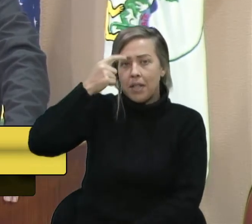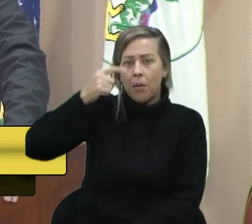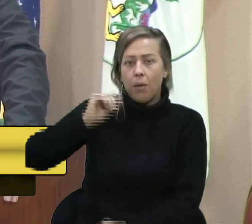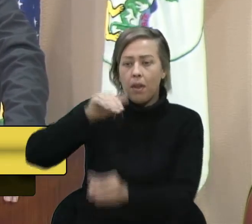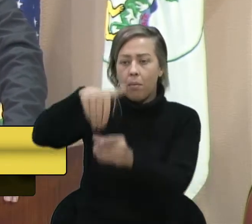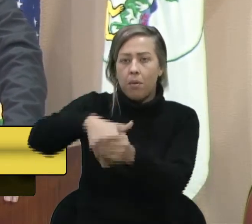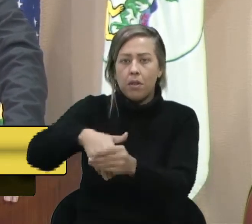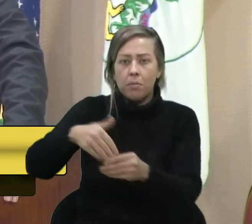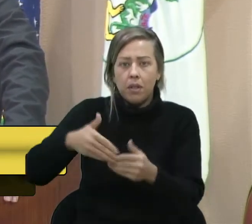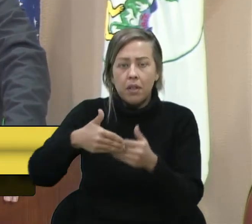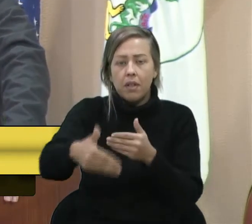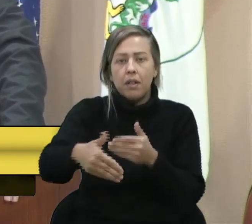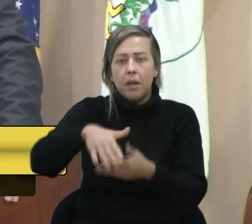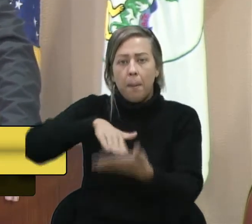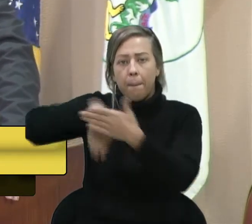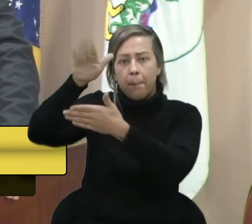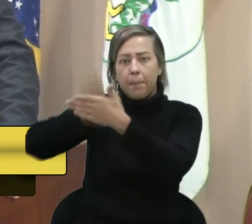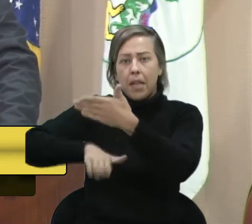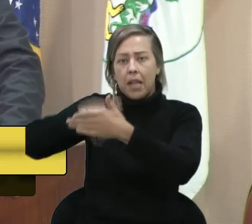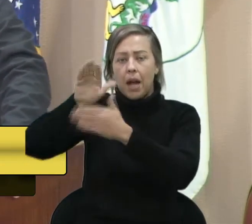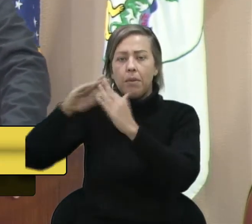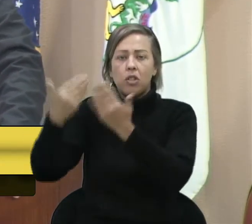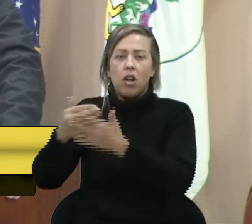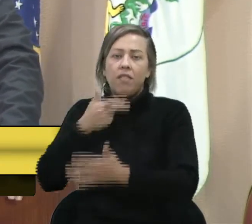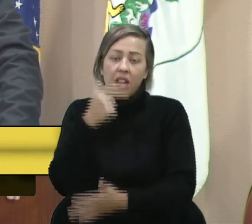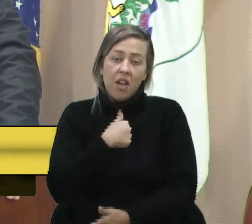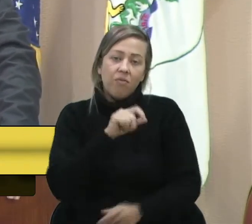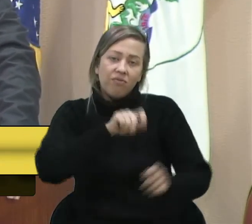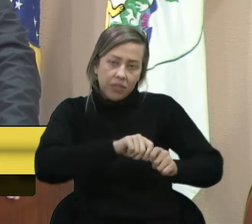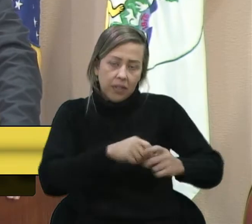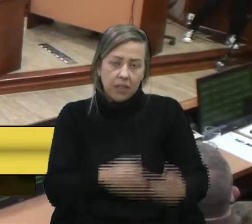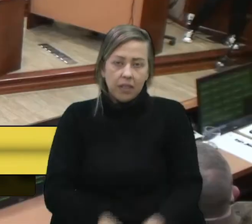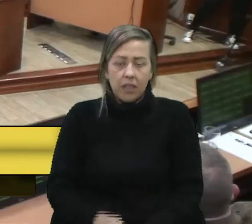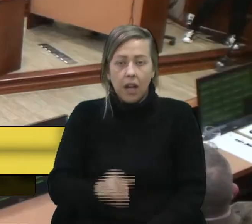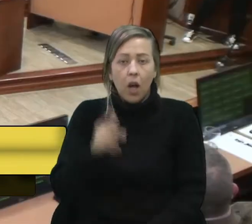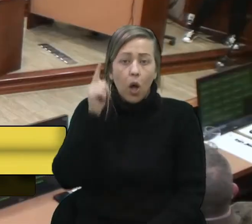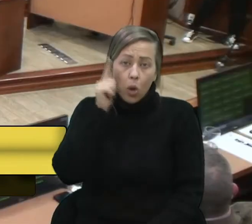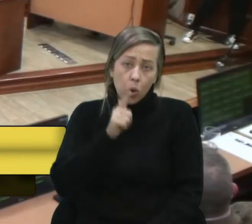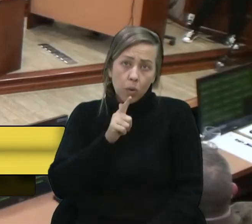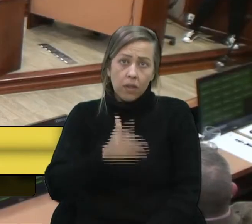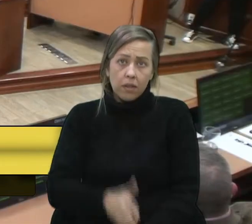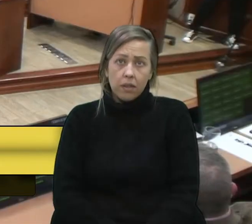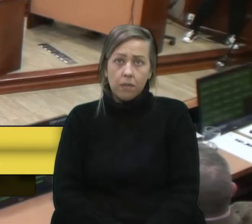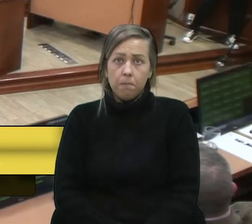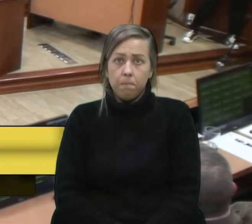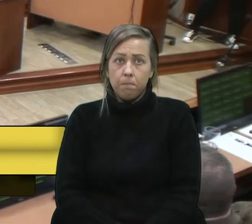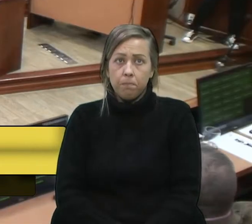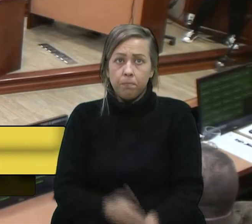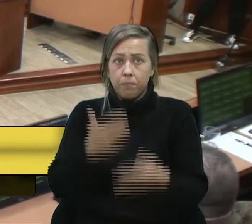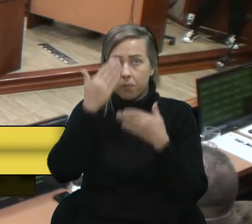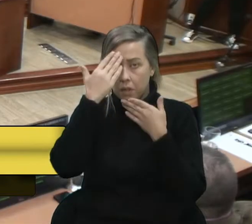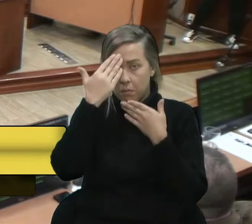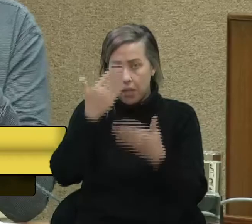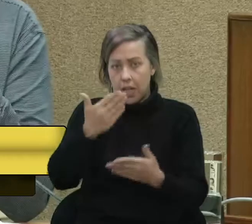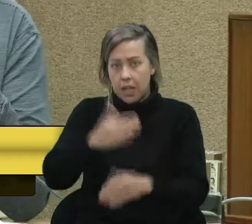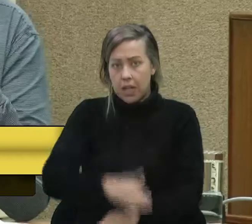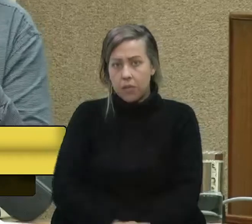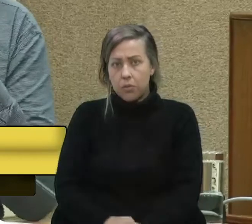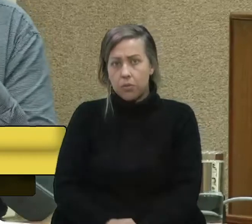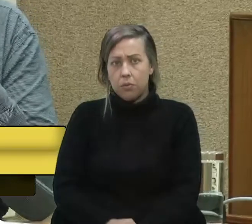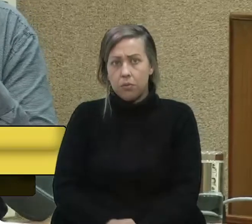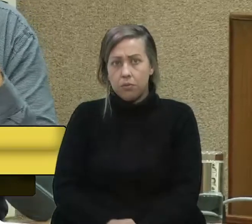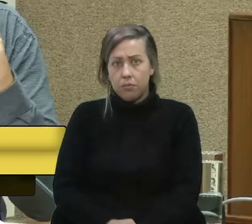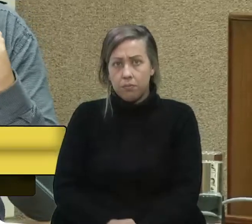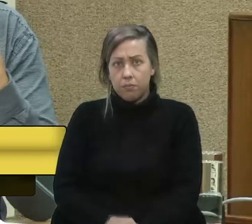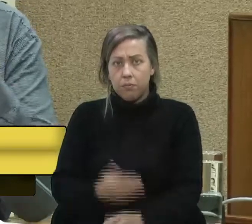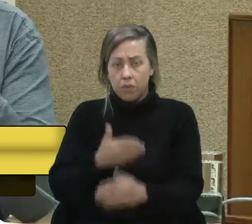eleição, para ir lá pintar um colégio e dizer que eu fiz alguma coisa. Seu à parte, vereador Lucas. Obrigado, vereador Marcon. Acho que o senhor traz um tema